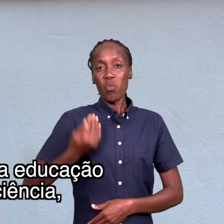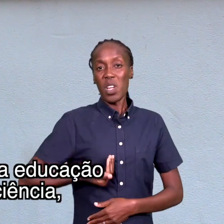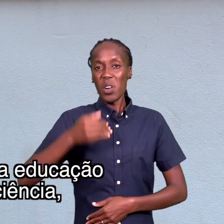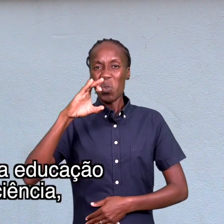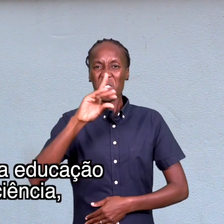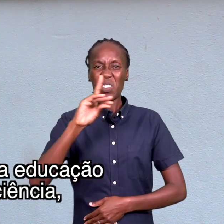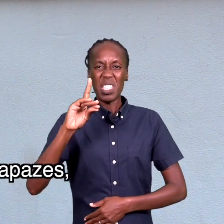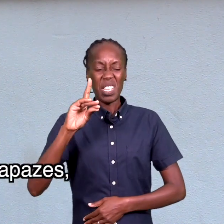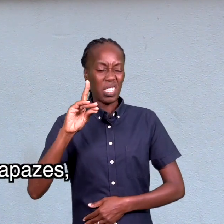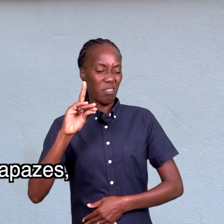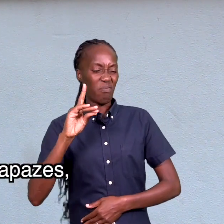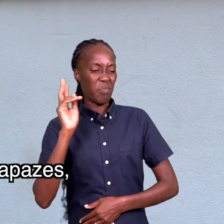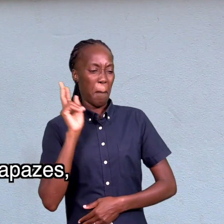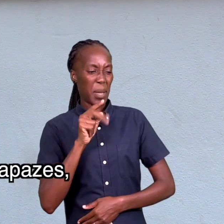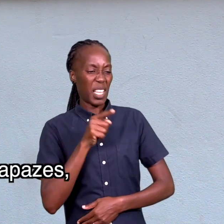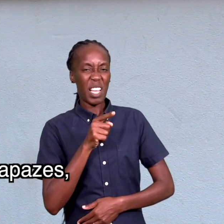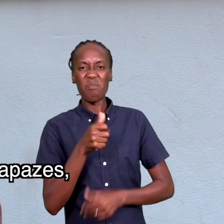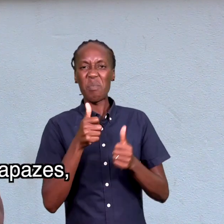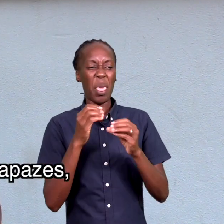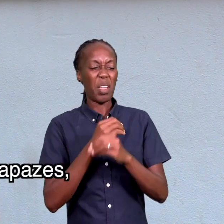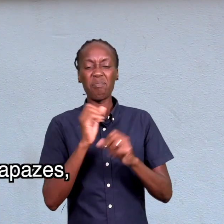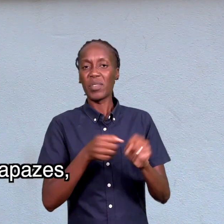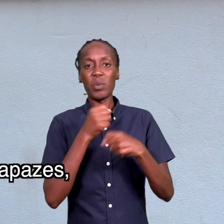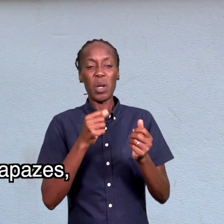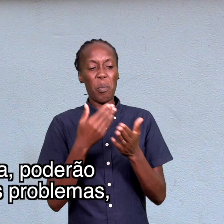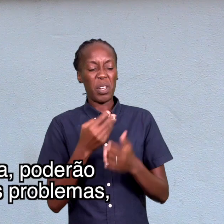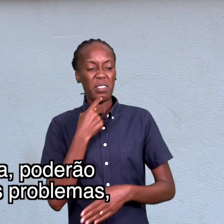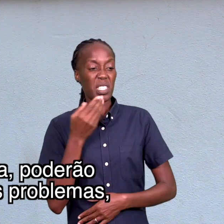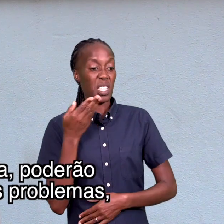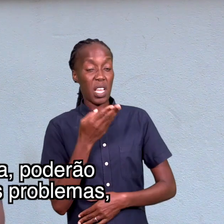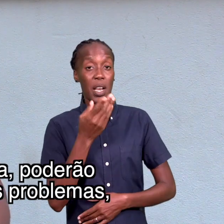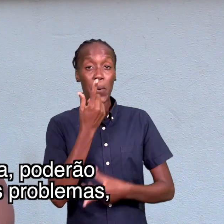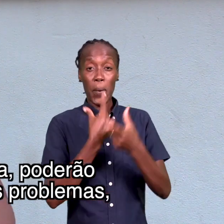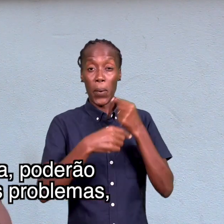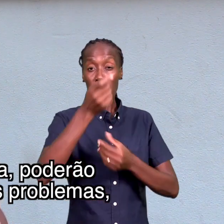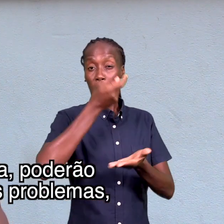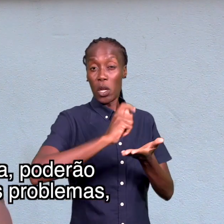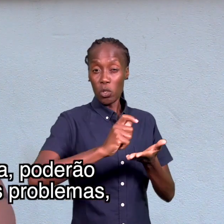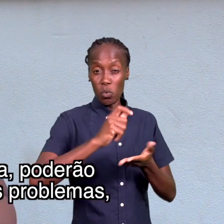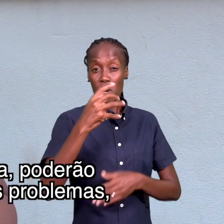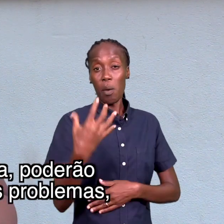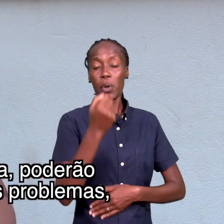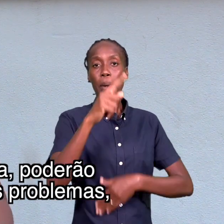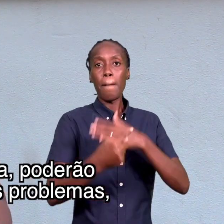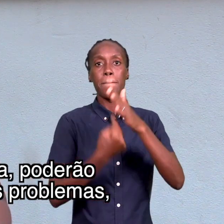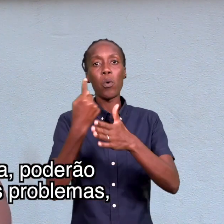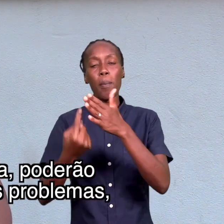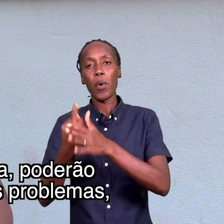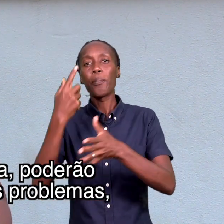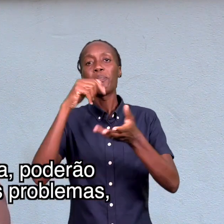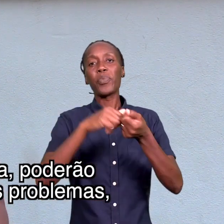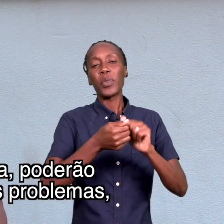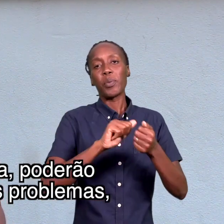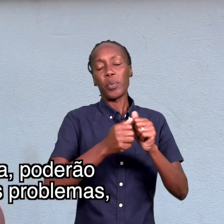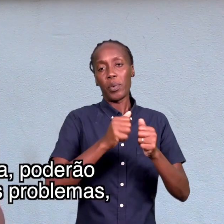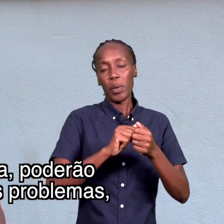mulher com deficiência. Acham que elas não são capazes. Acham que, se forem à escola, poderão estar expostas a